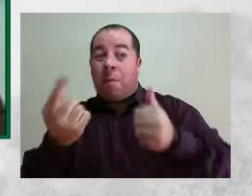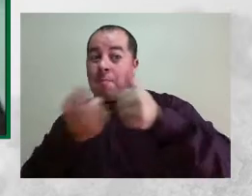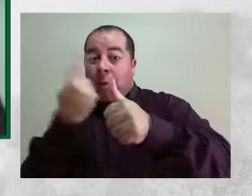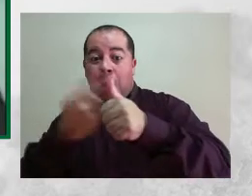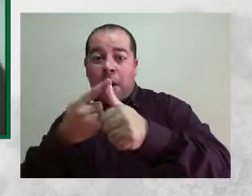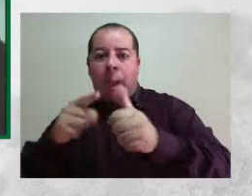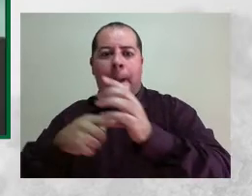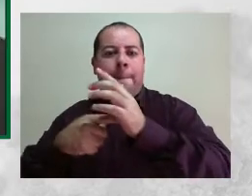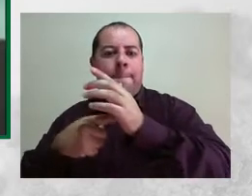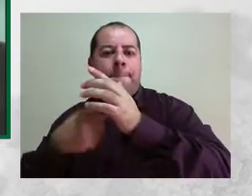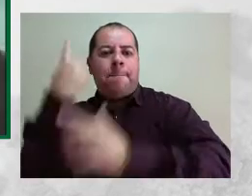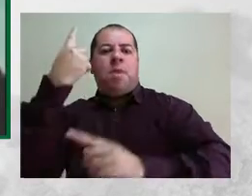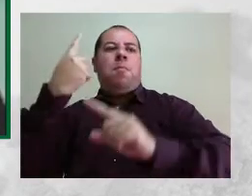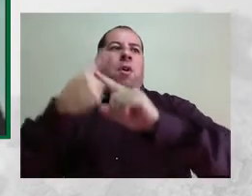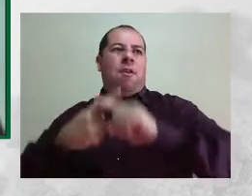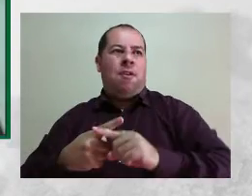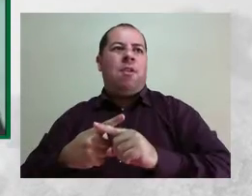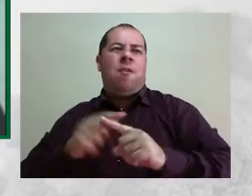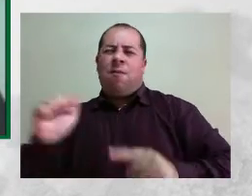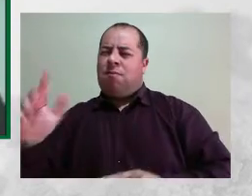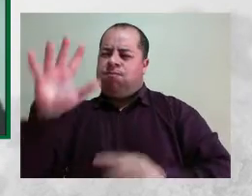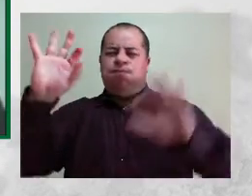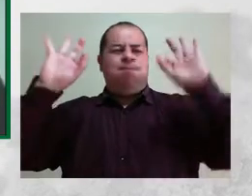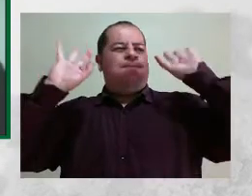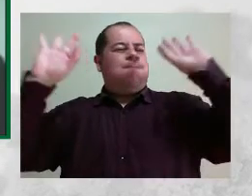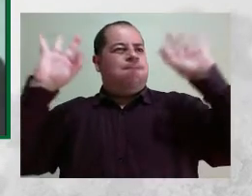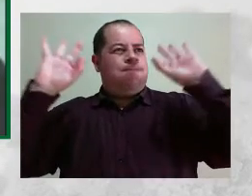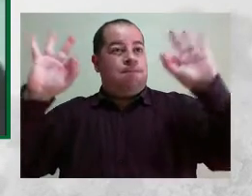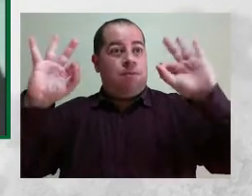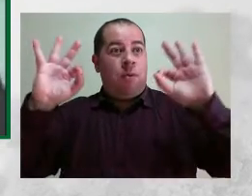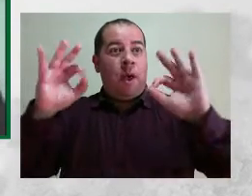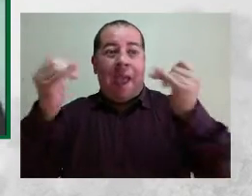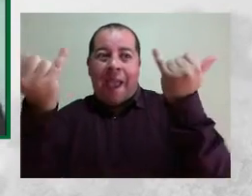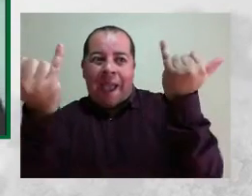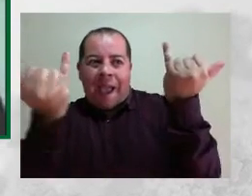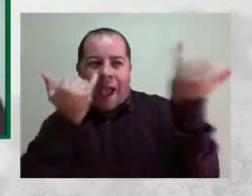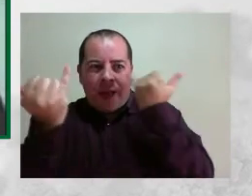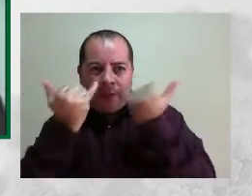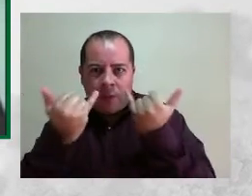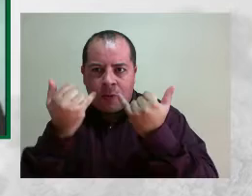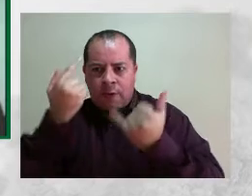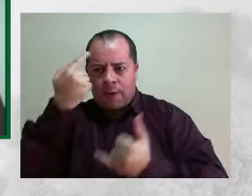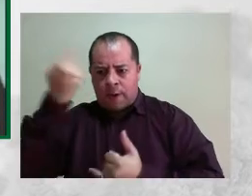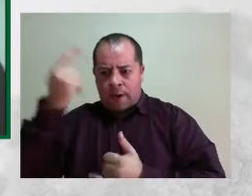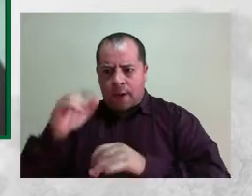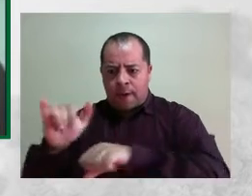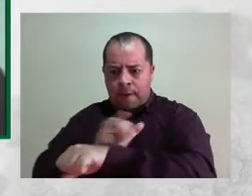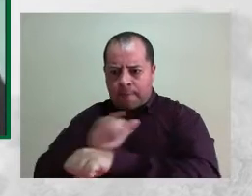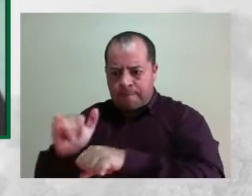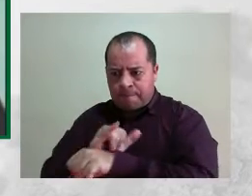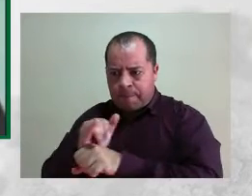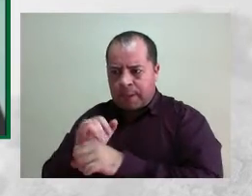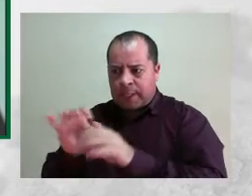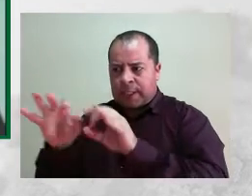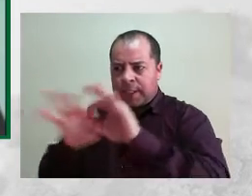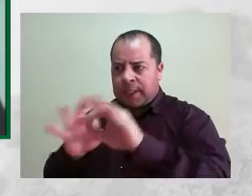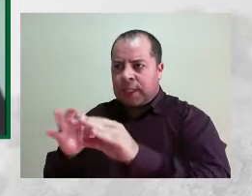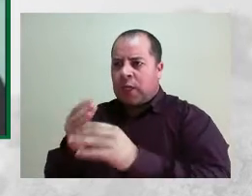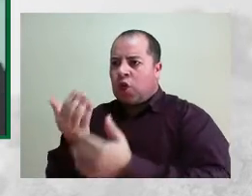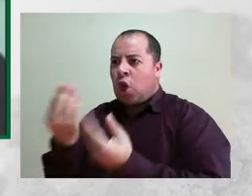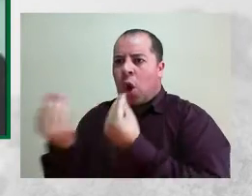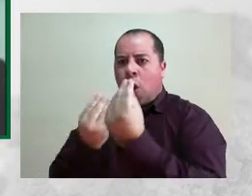inédita, cientificamente ela tem um valor muito grande. E como eu falei, ela vai ser o balizador das ações, dos